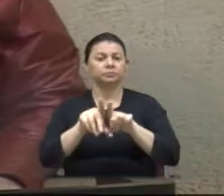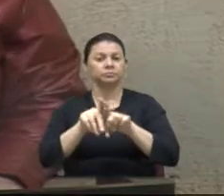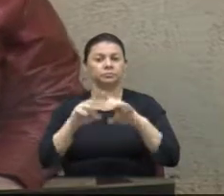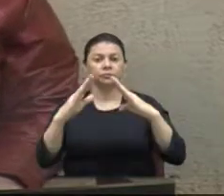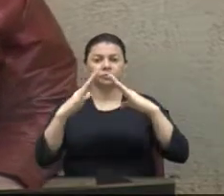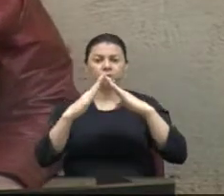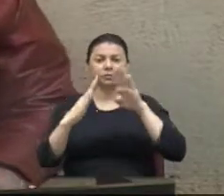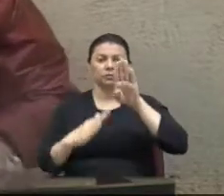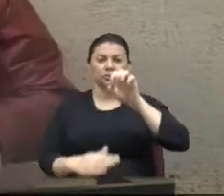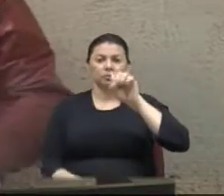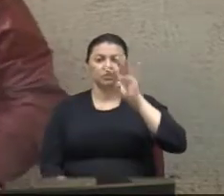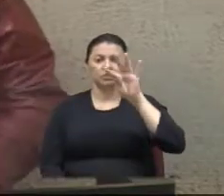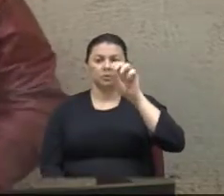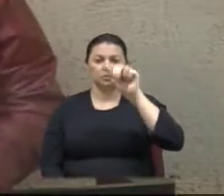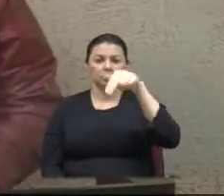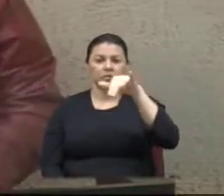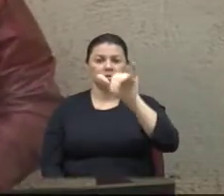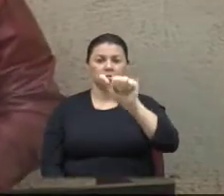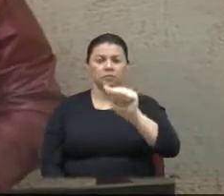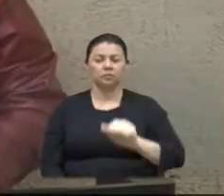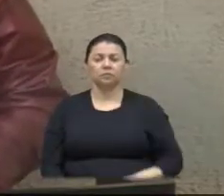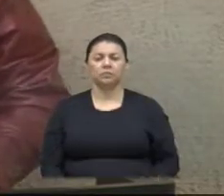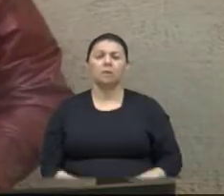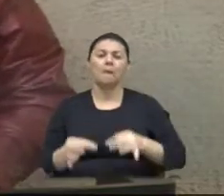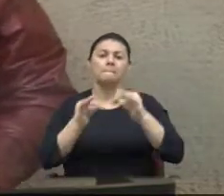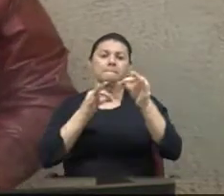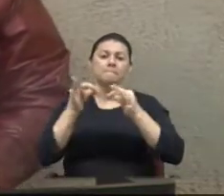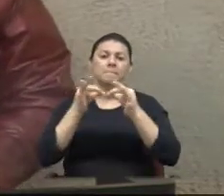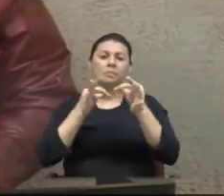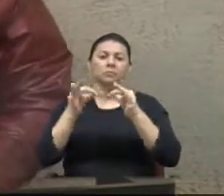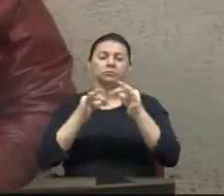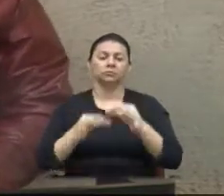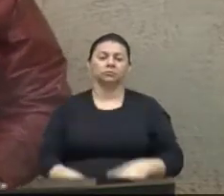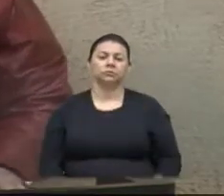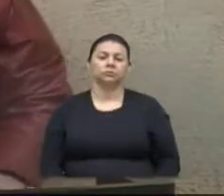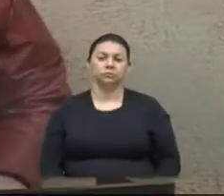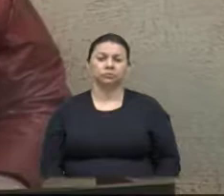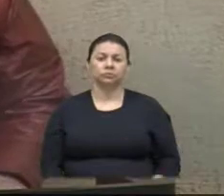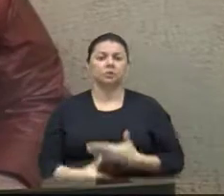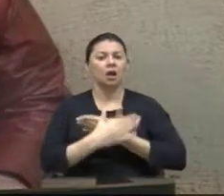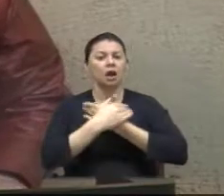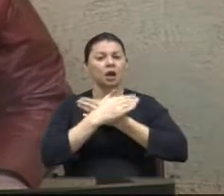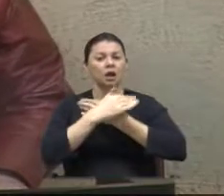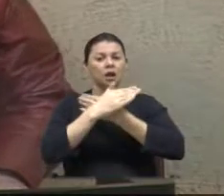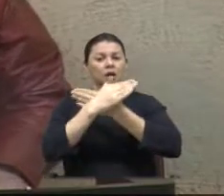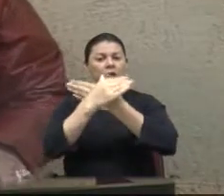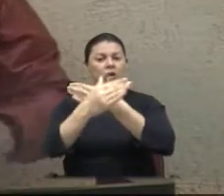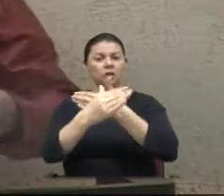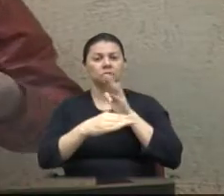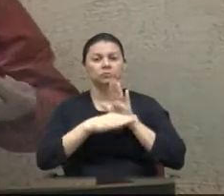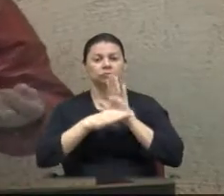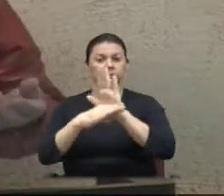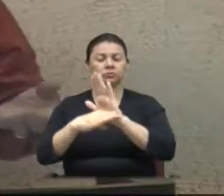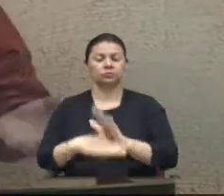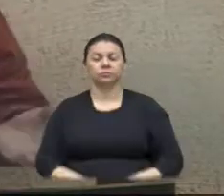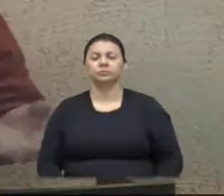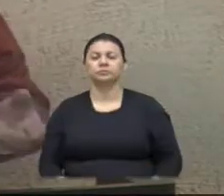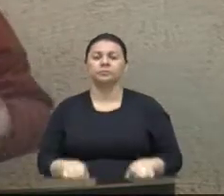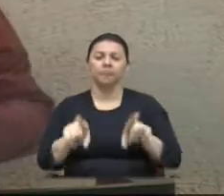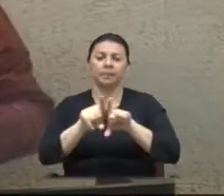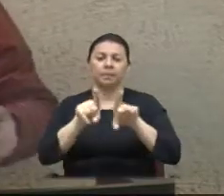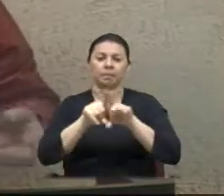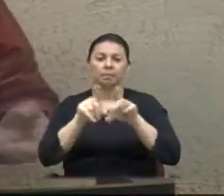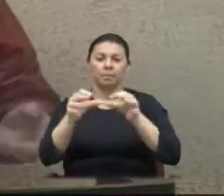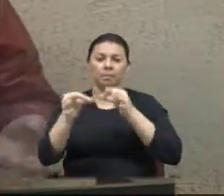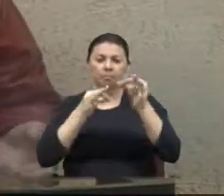venda do poema semana passada projeto asas do socorro projetos missionários também nós trabalhamos em vários